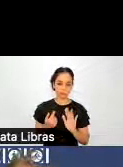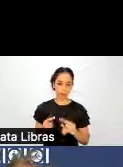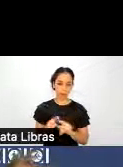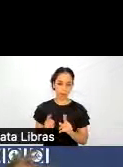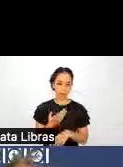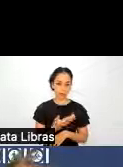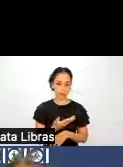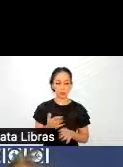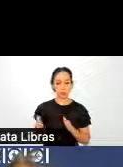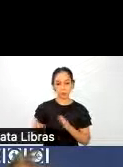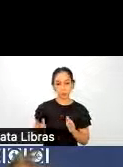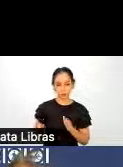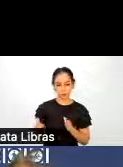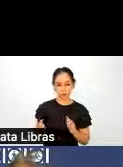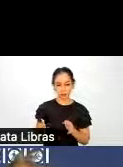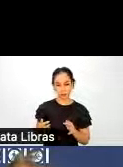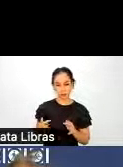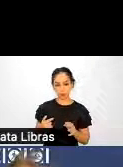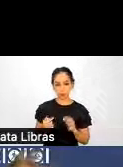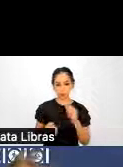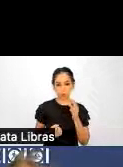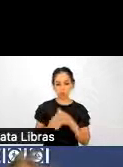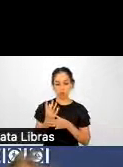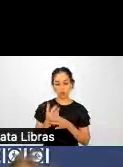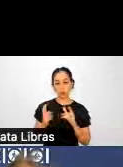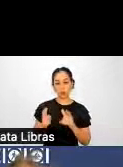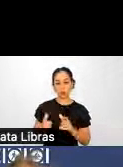na época que ele tinha sido inaugurado, no Leblon.